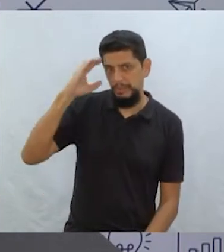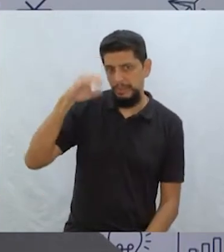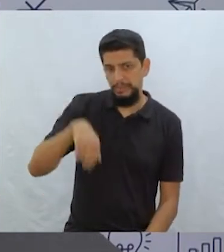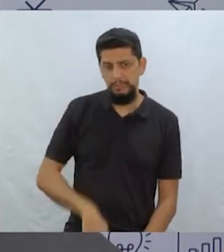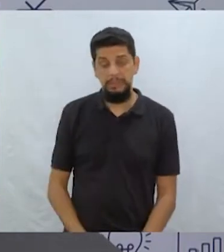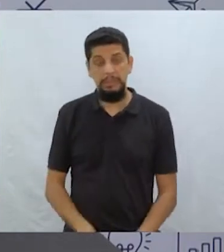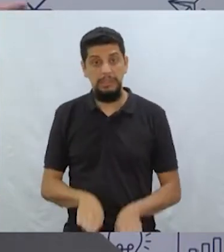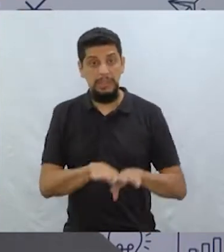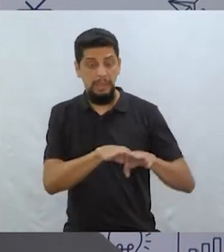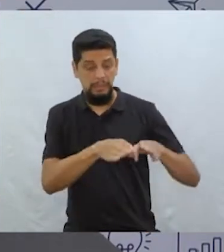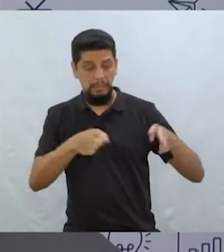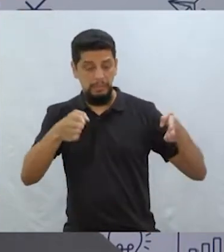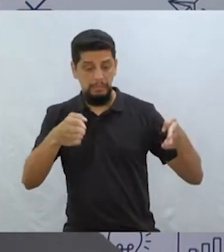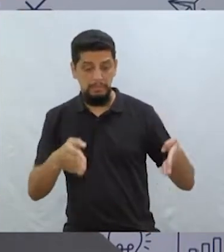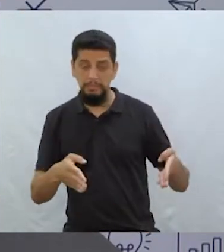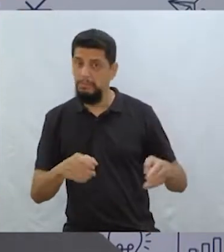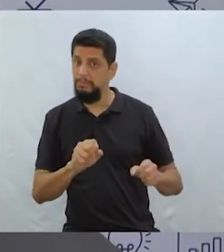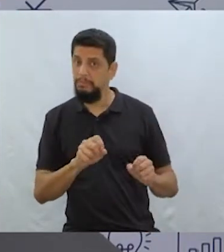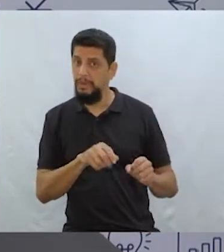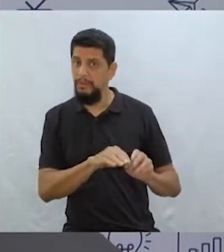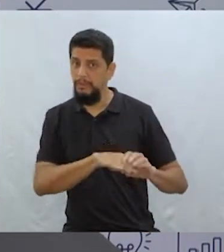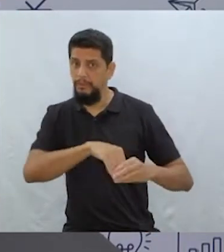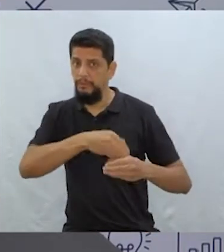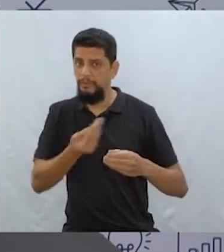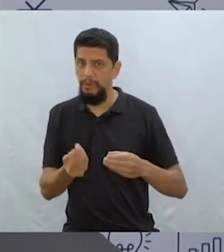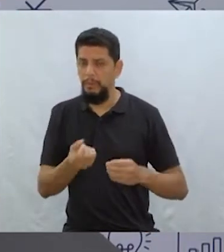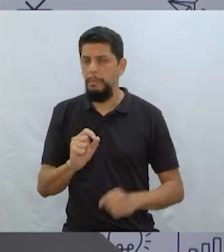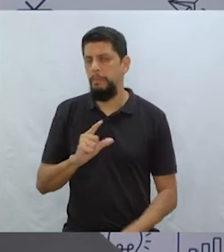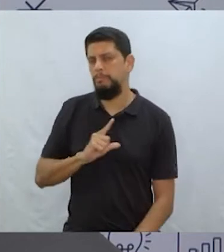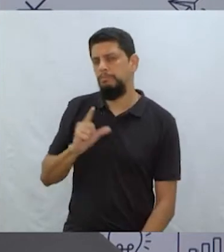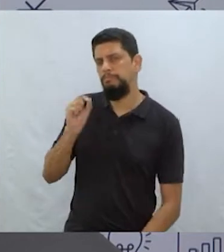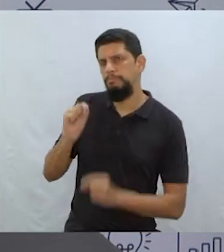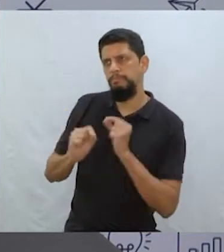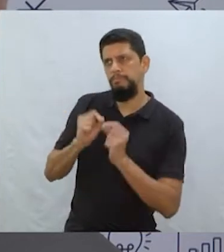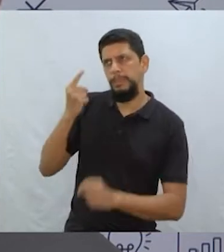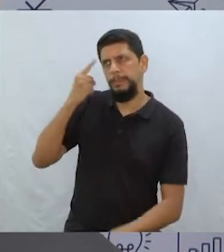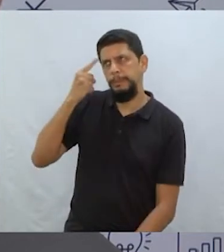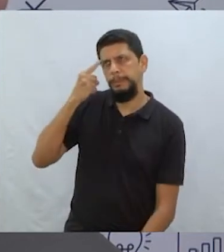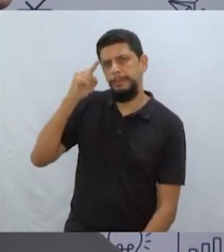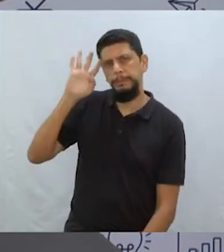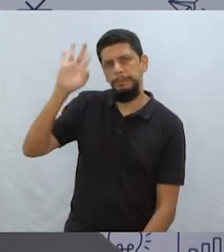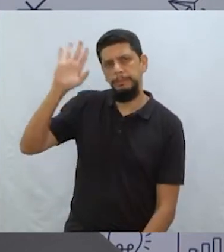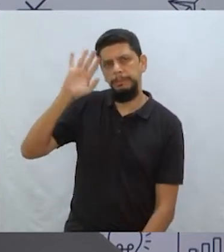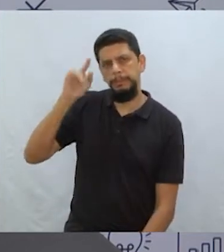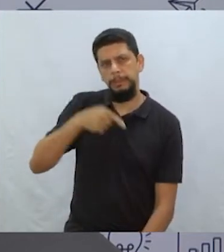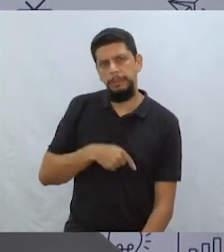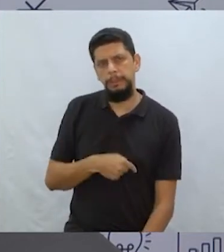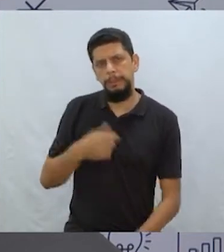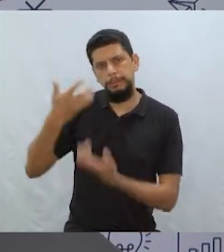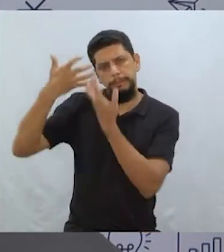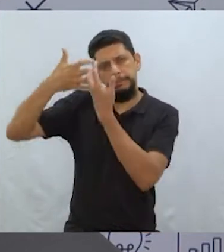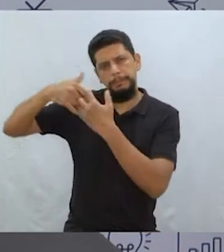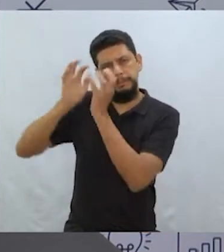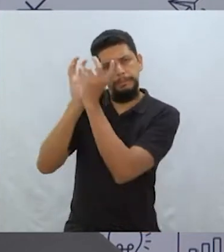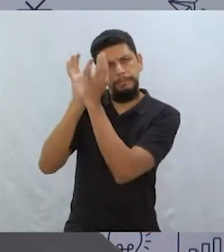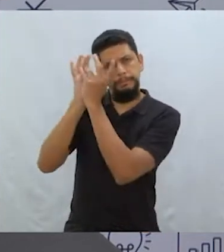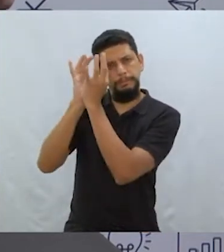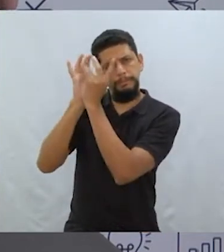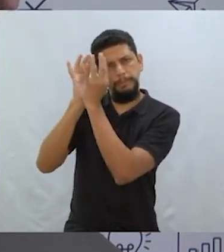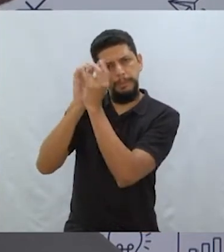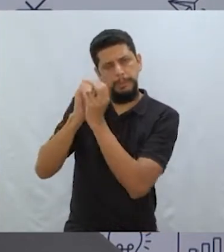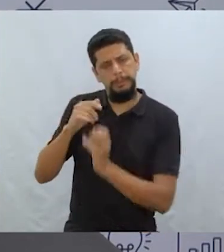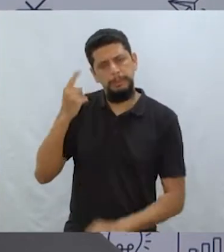e essa mesa que tá ali fora o que será que ela pode trazer de ideia vai trabalhando coloque o seu cérebro aí